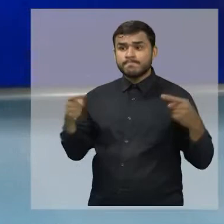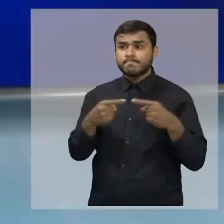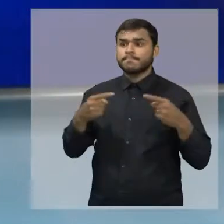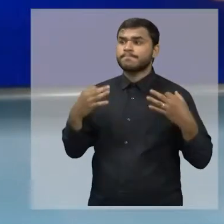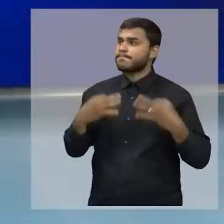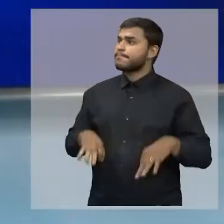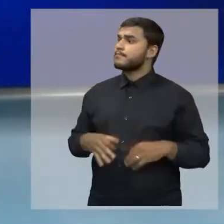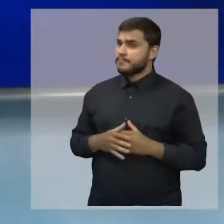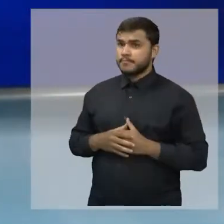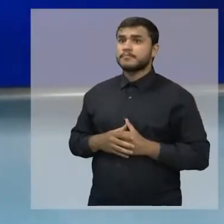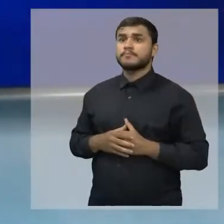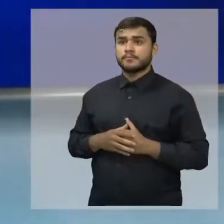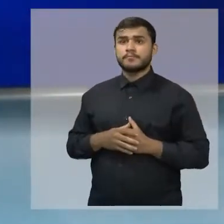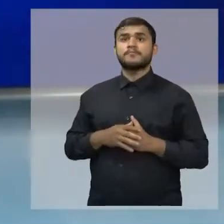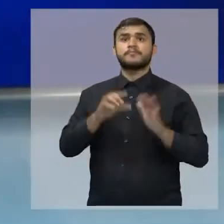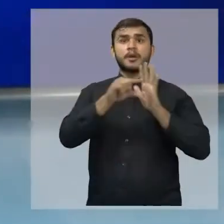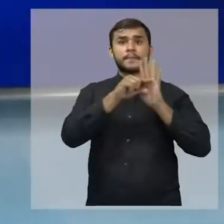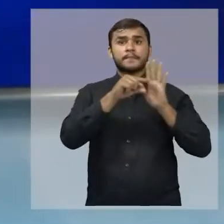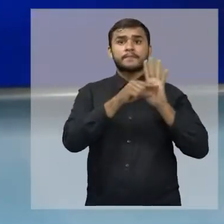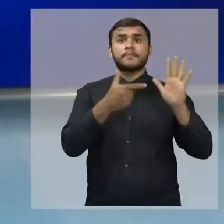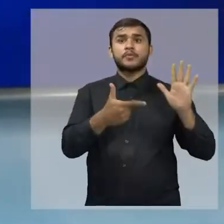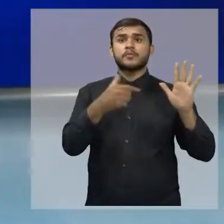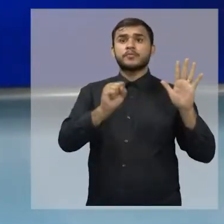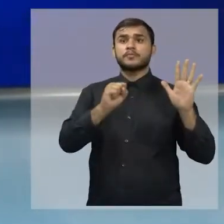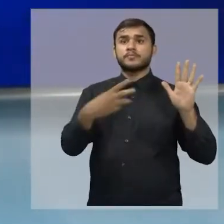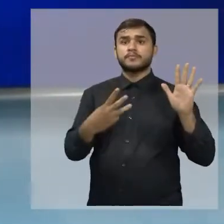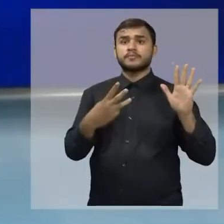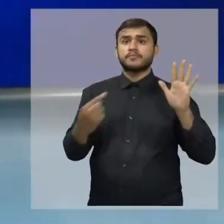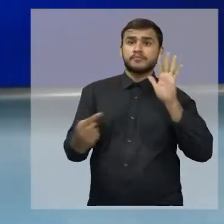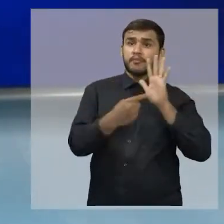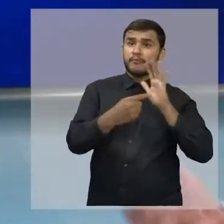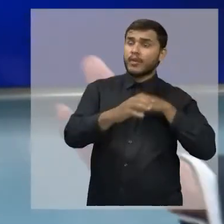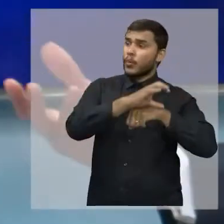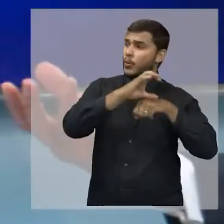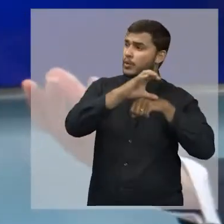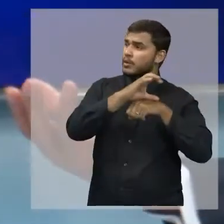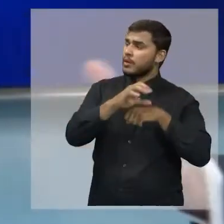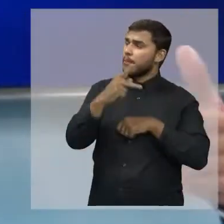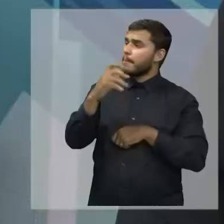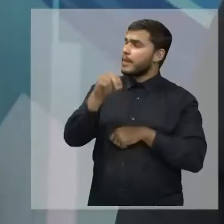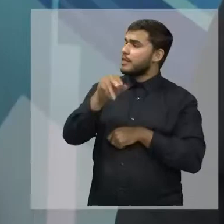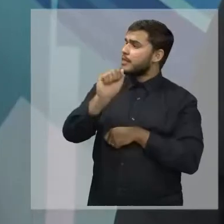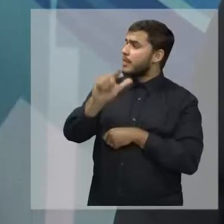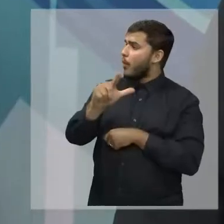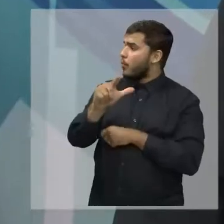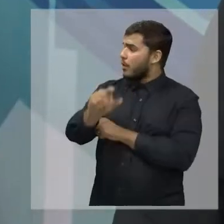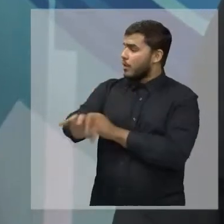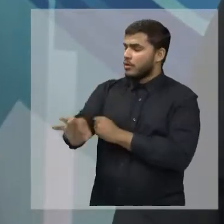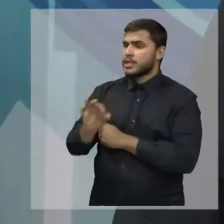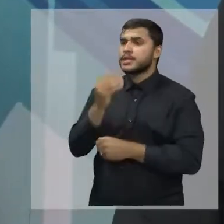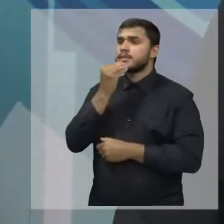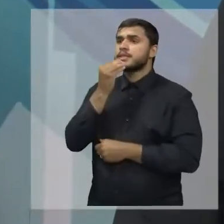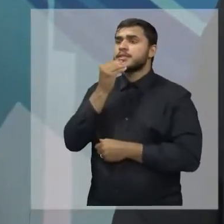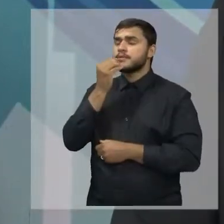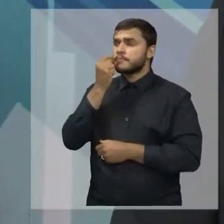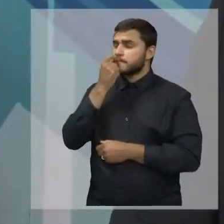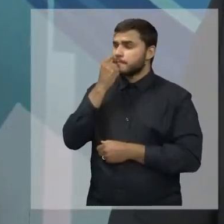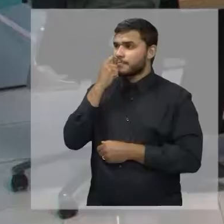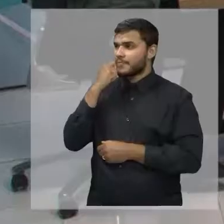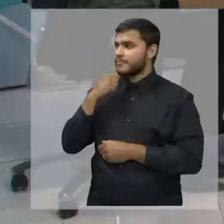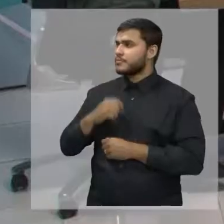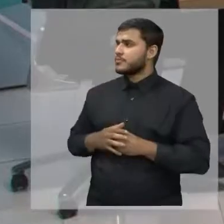consonância com o artigo 283 do Código de Processo Penal, como admitir essa antecipação? Deixa eu colocar o